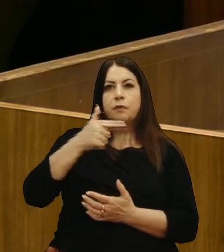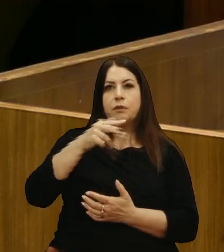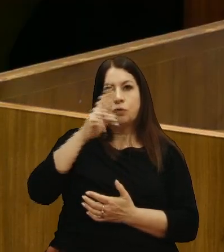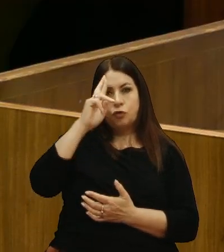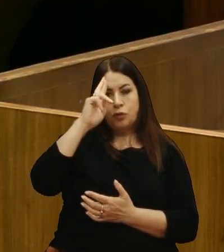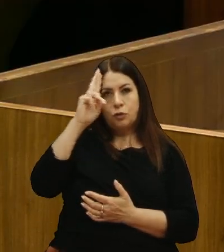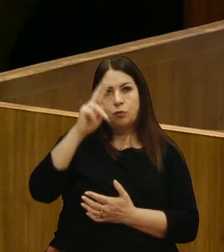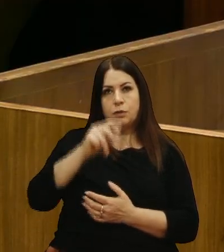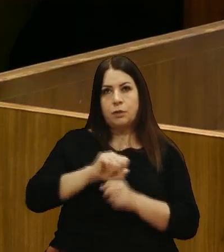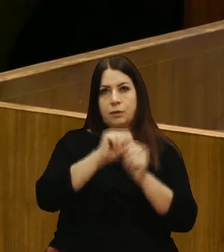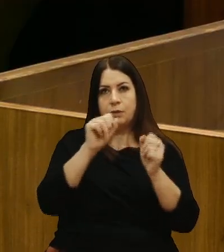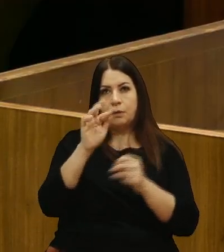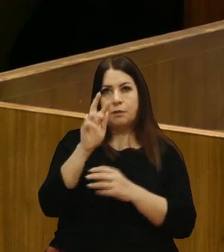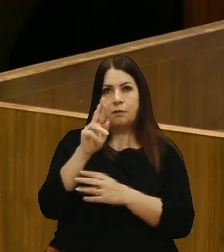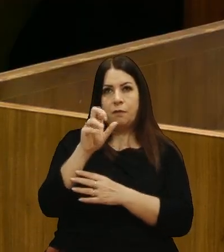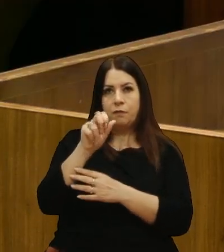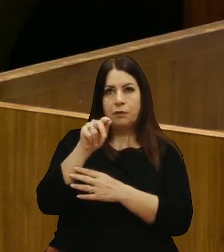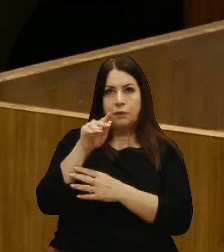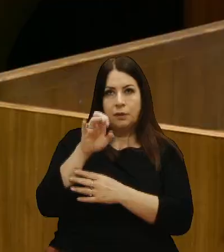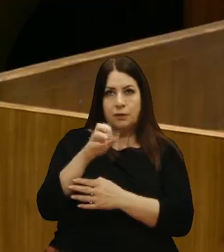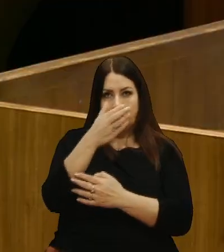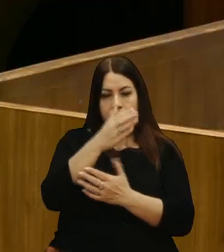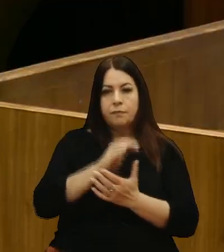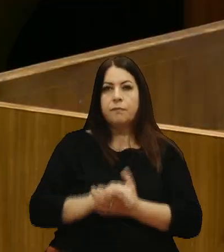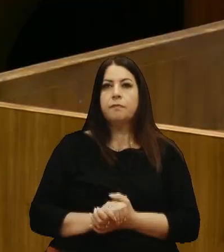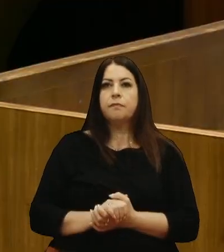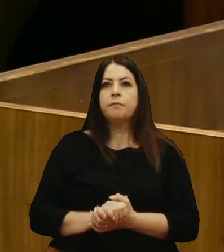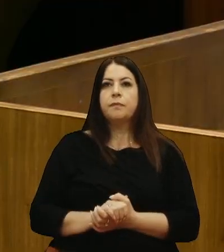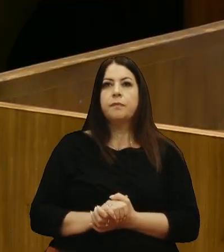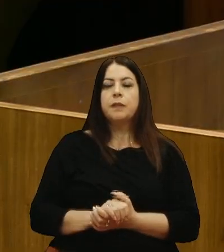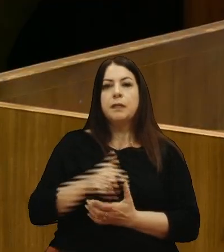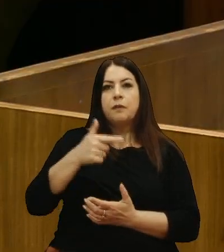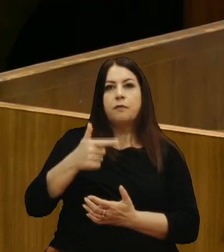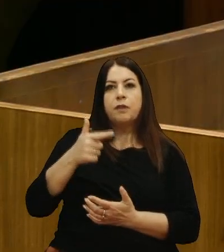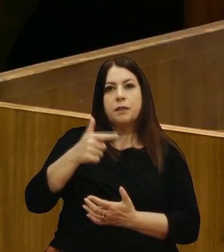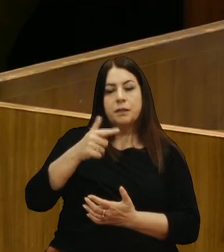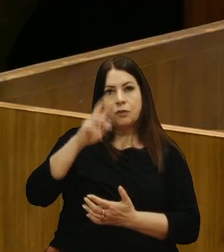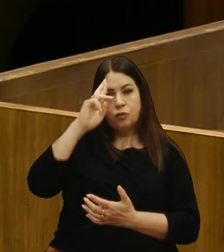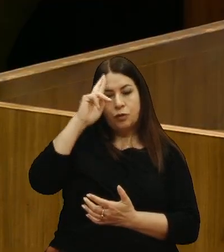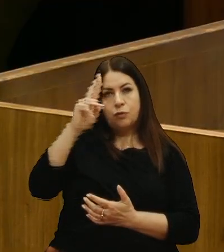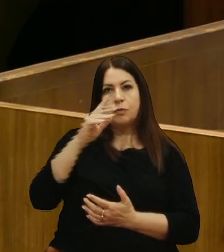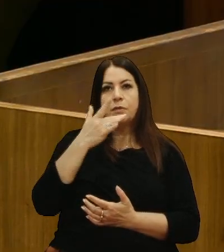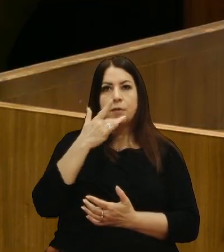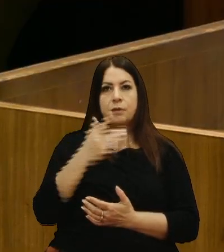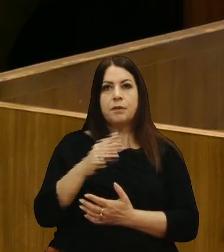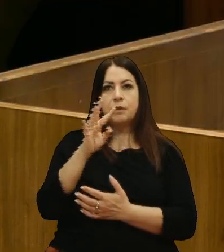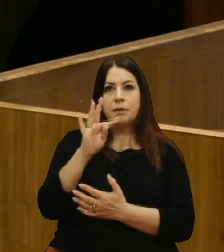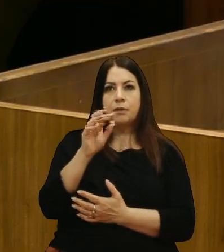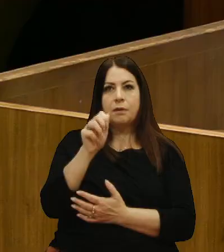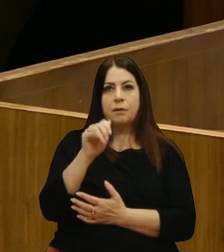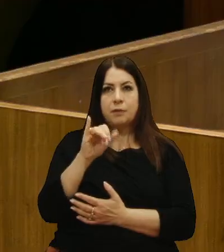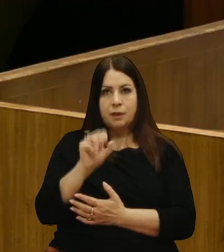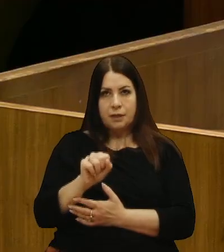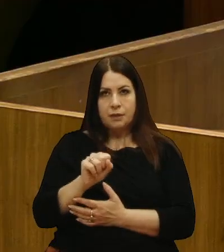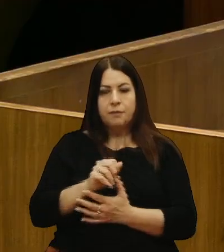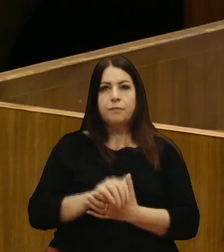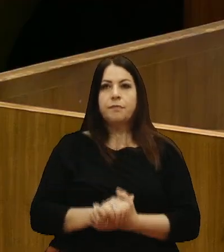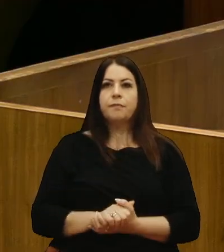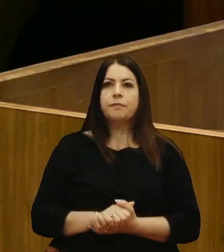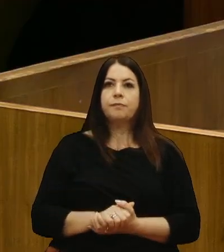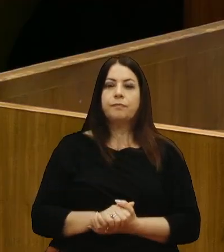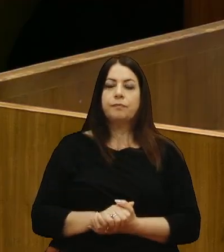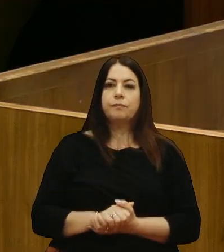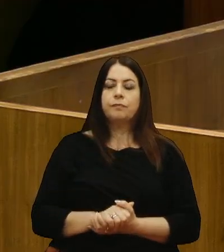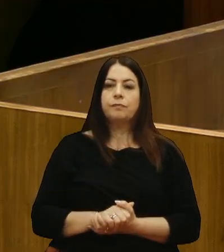da manhã, Francine Sense Vergani, e a vice-diretora da tarde, Thaís Martins da Silva